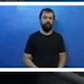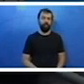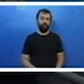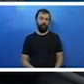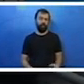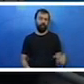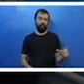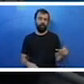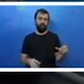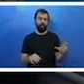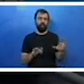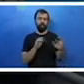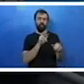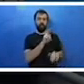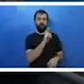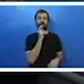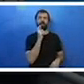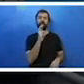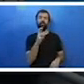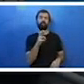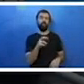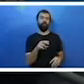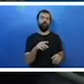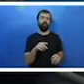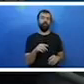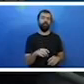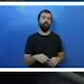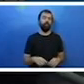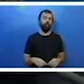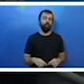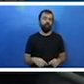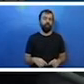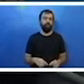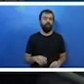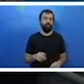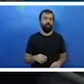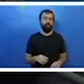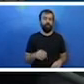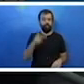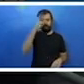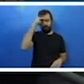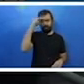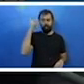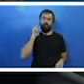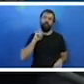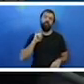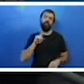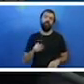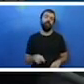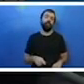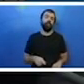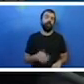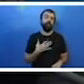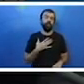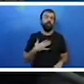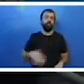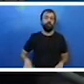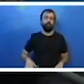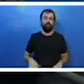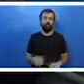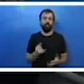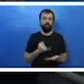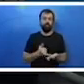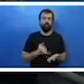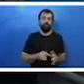motivos da insatisfação, porque os mineiros estavam insatisfeitos, e das acusações feitas contra